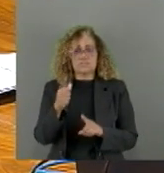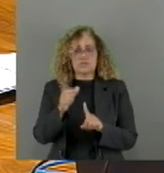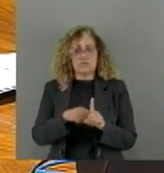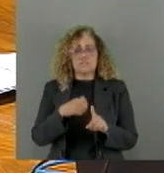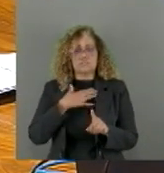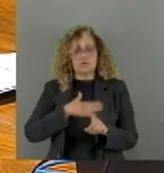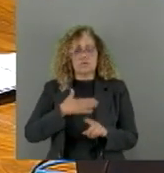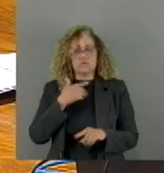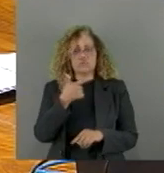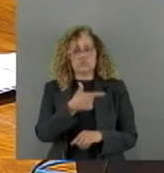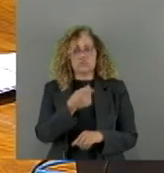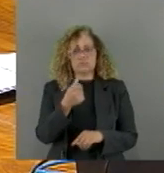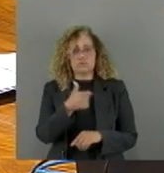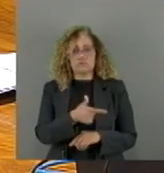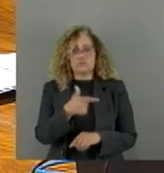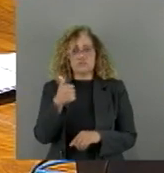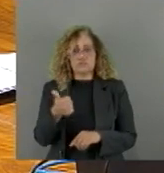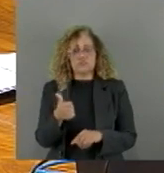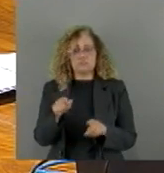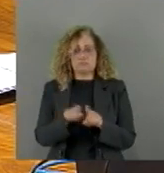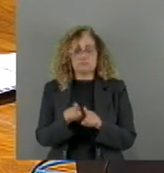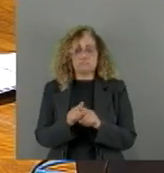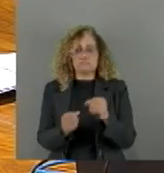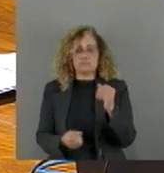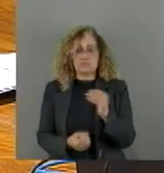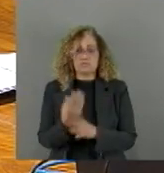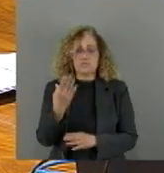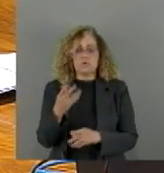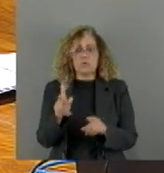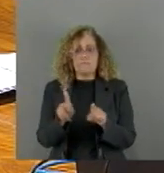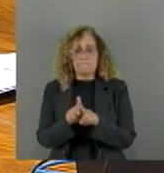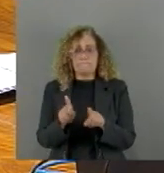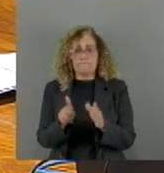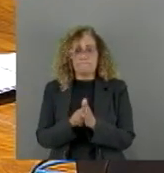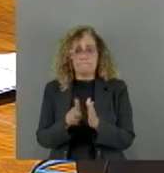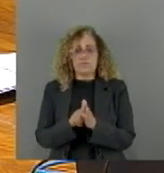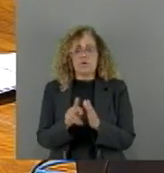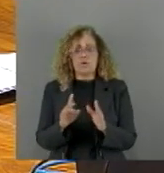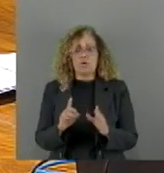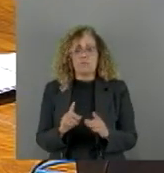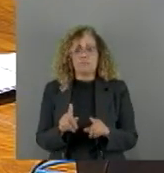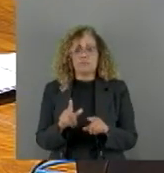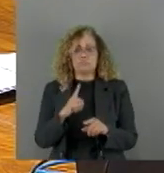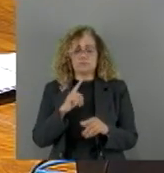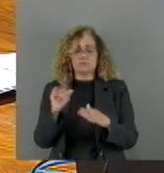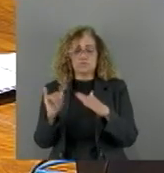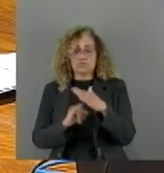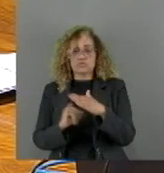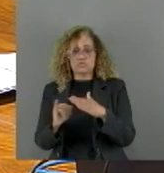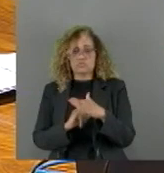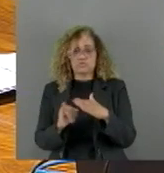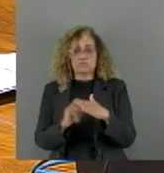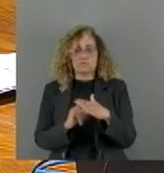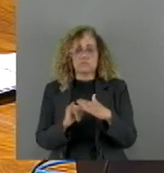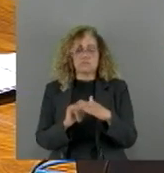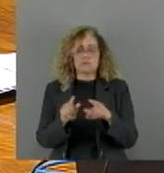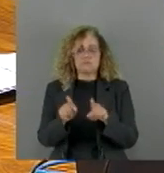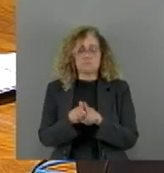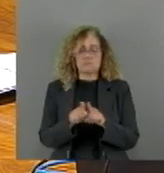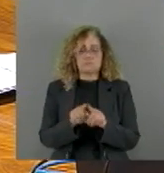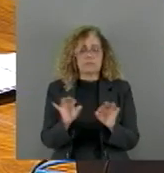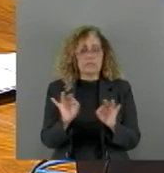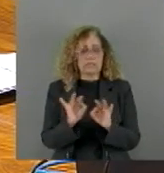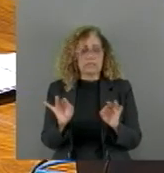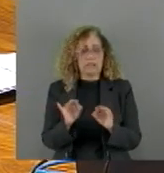2021, criou o título do Patrimônio Nacional da Saúde, a ser concedido para instituições públicas e privadas sem fins